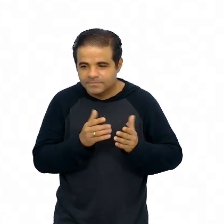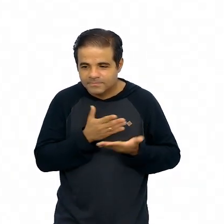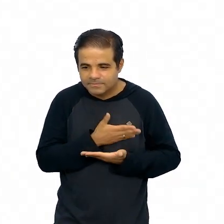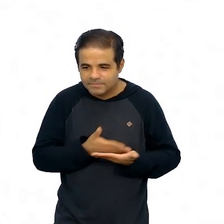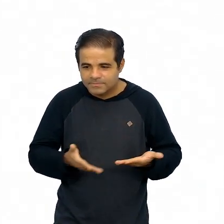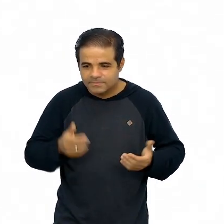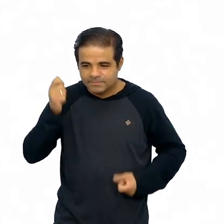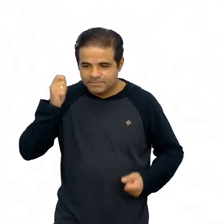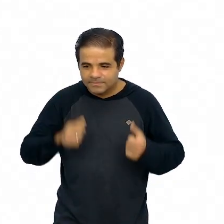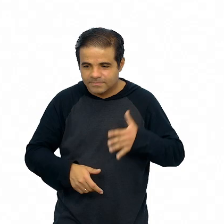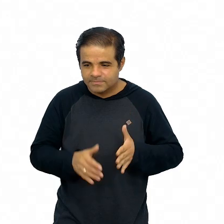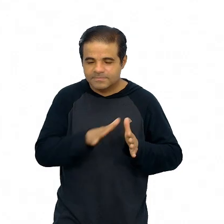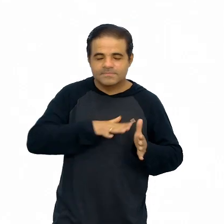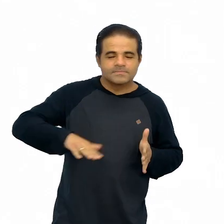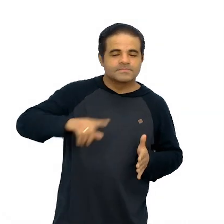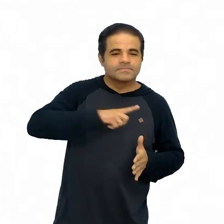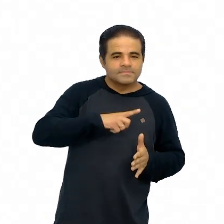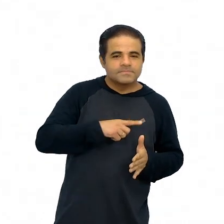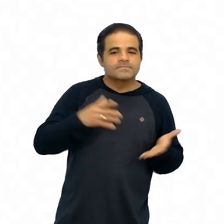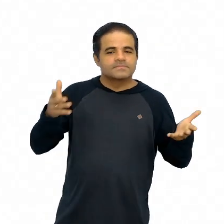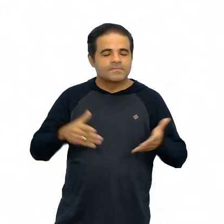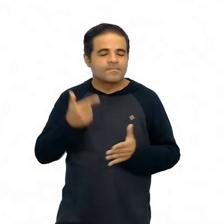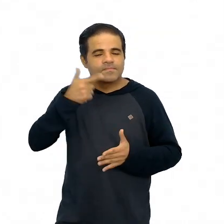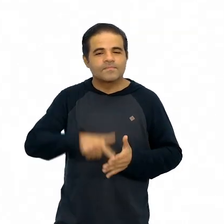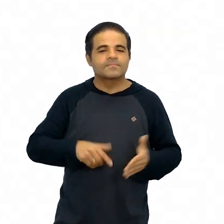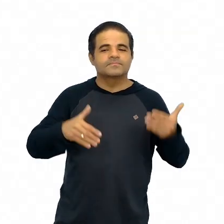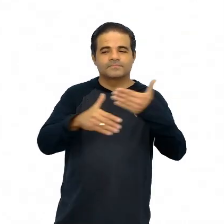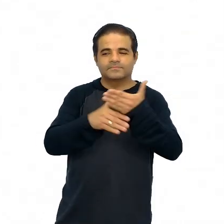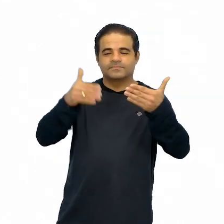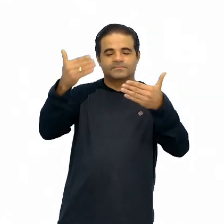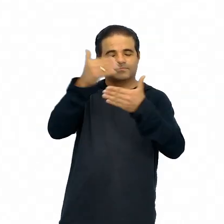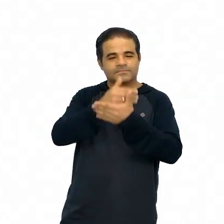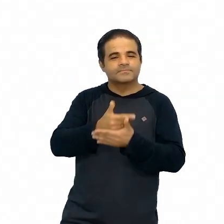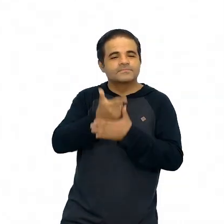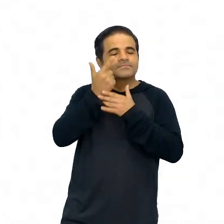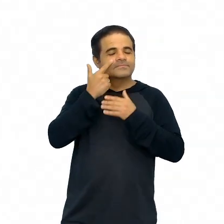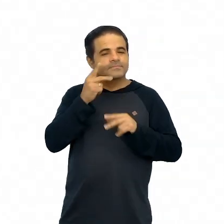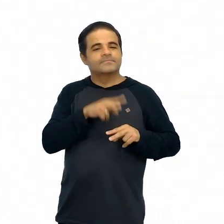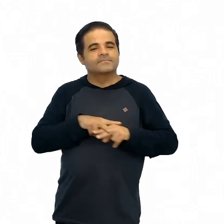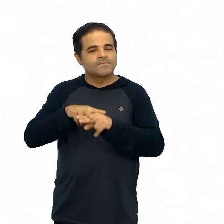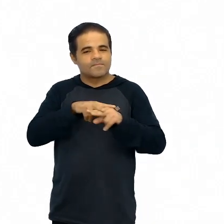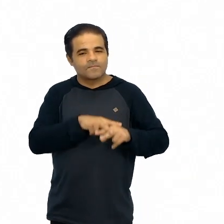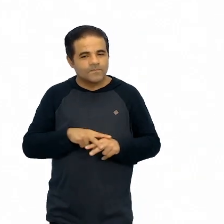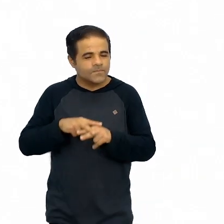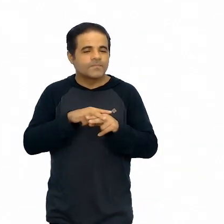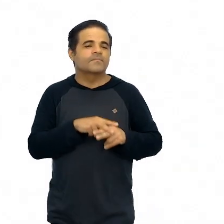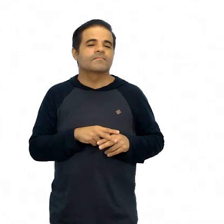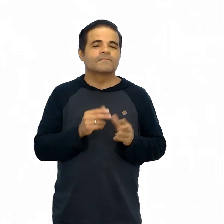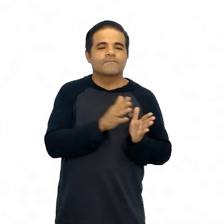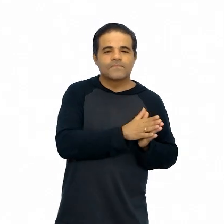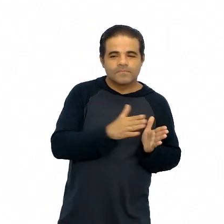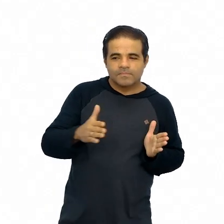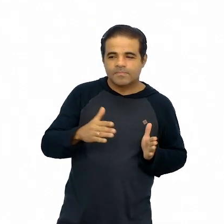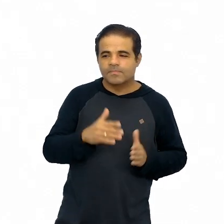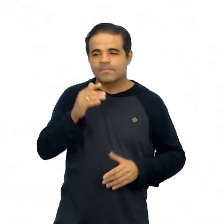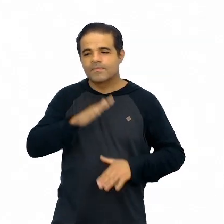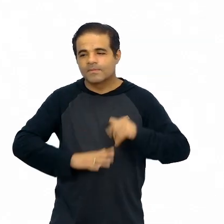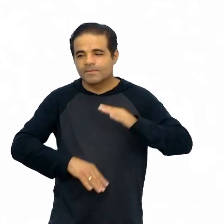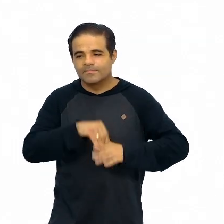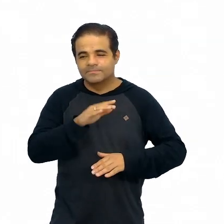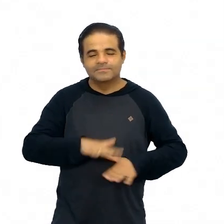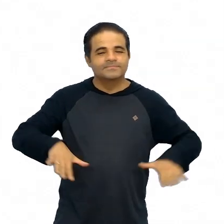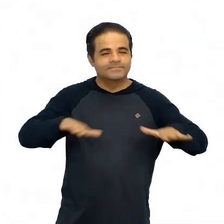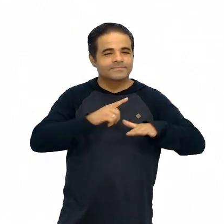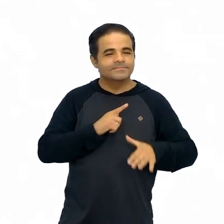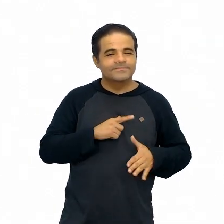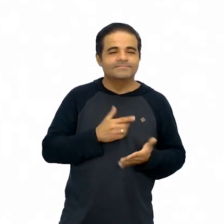Aí, agora, a próxima tela, a gente vai ver as aulas propriamente ditas. Então, a